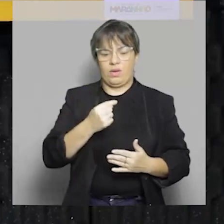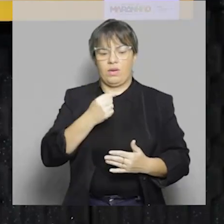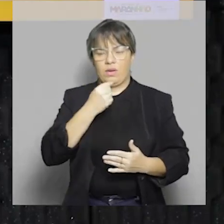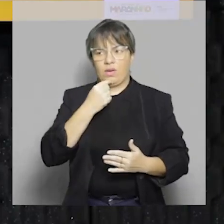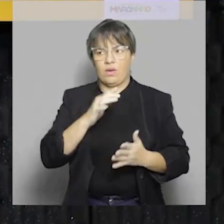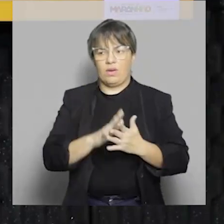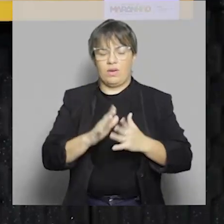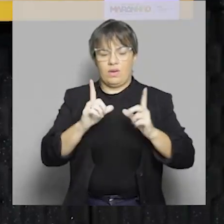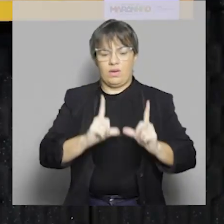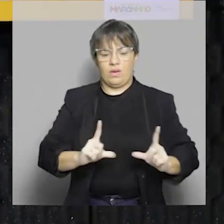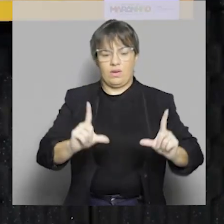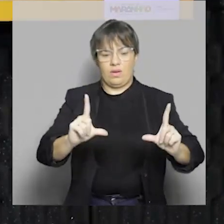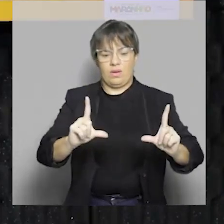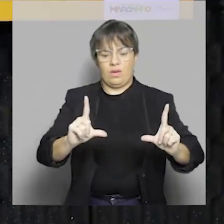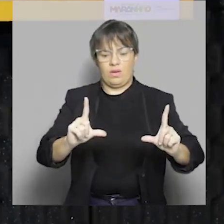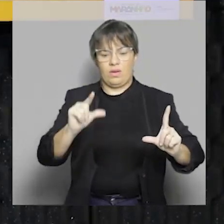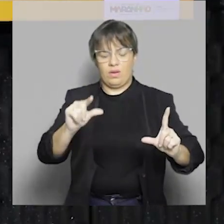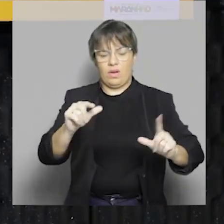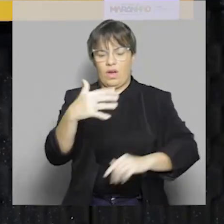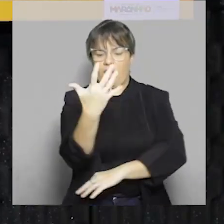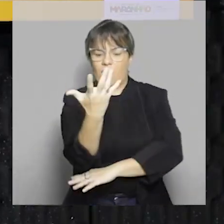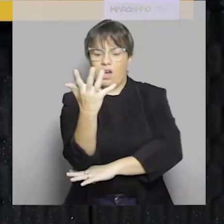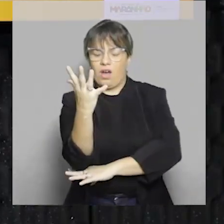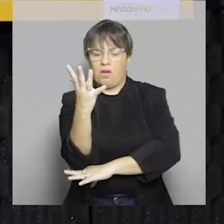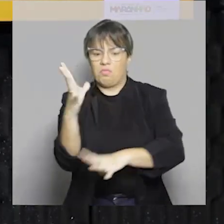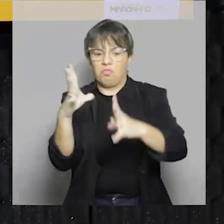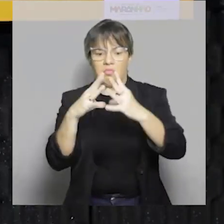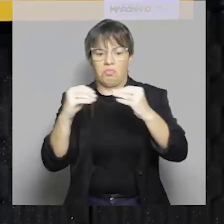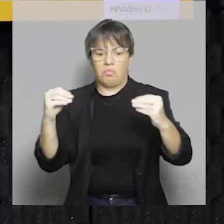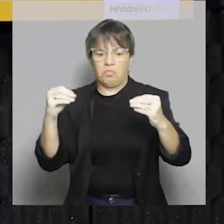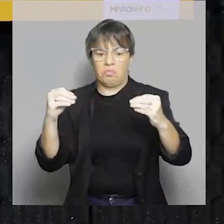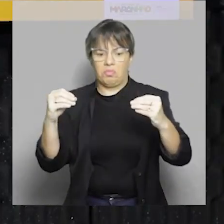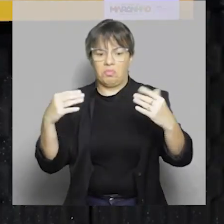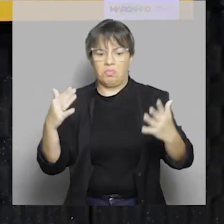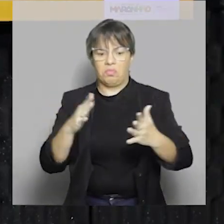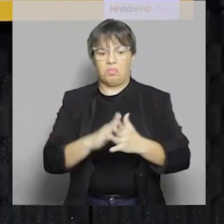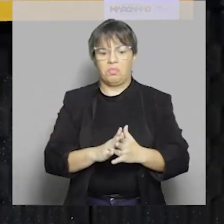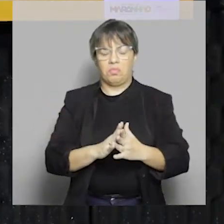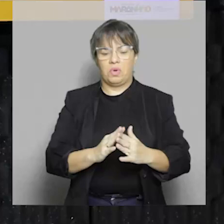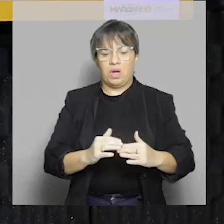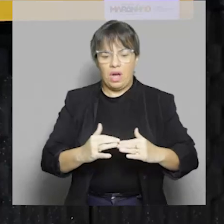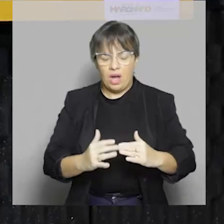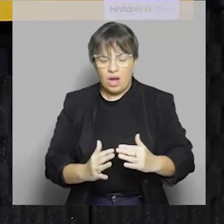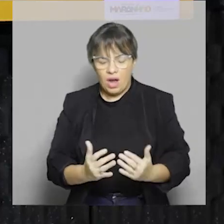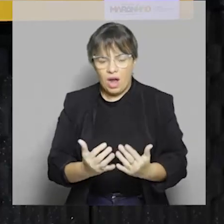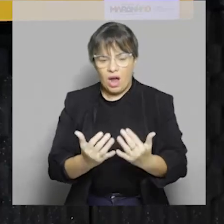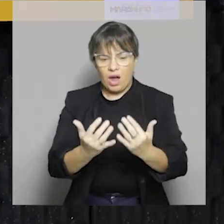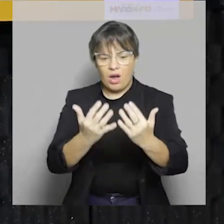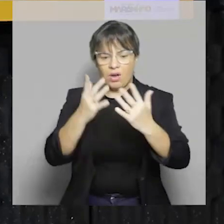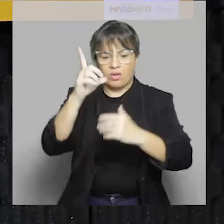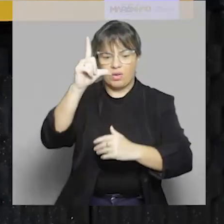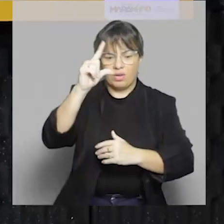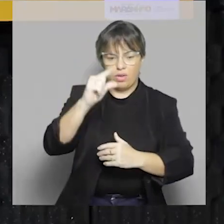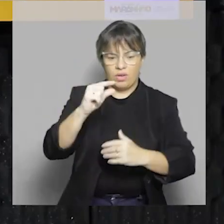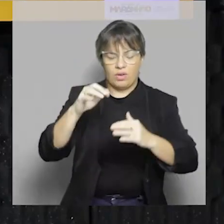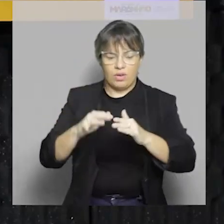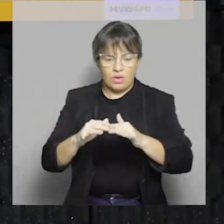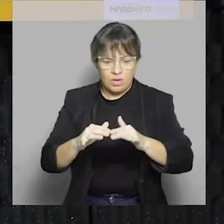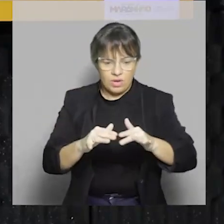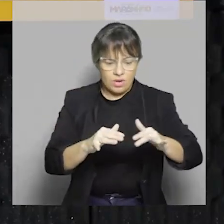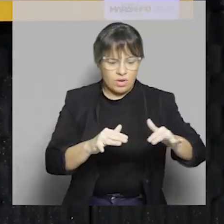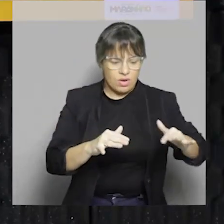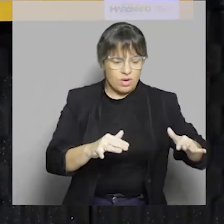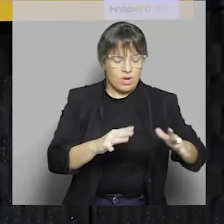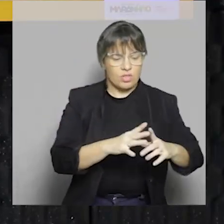exemplo, aqui a árvorezinha já desapareceu. Então, por exemplo, a evapotranspiração já diminuiu, o escoamento superficial já